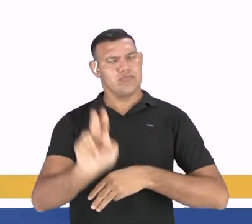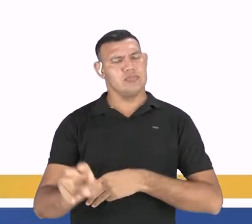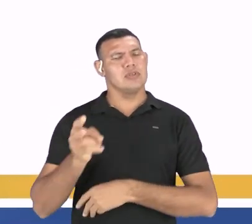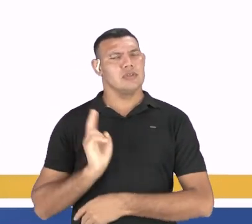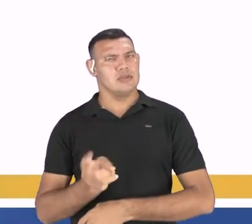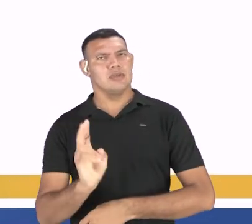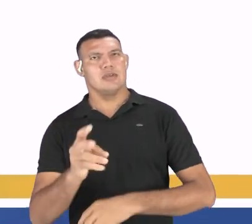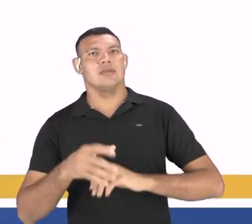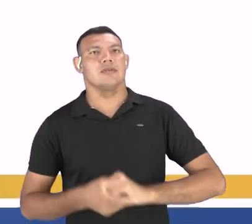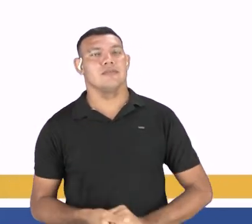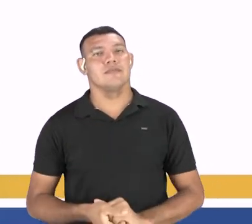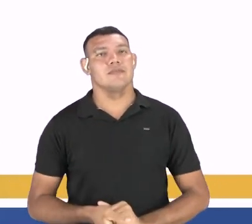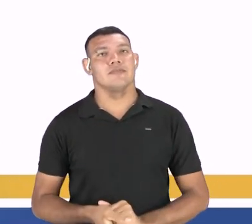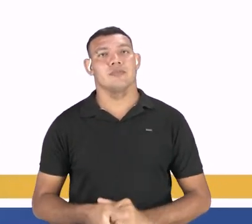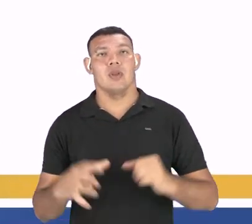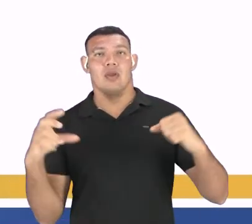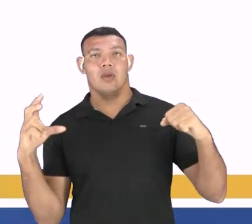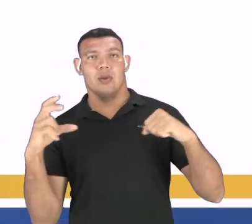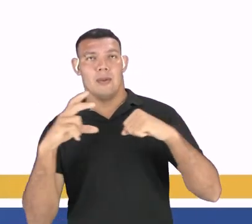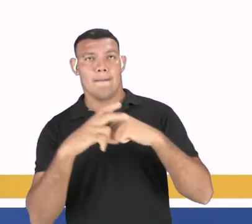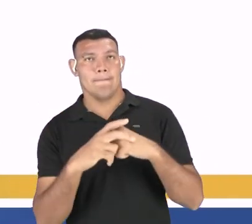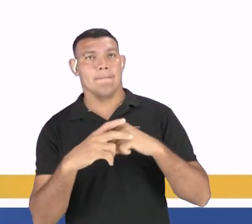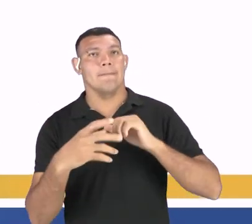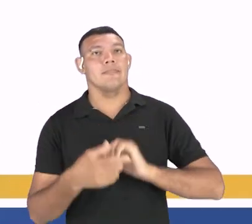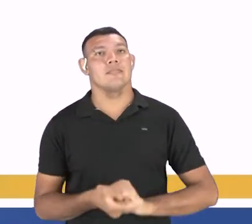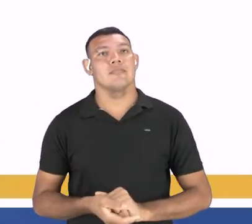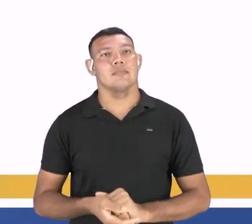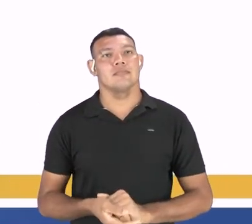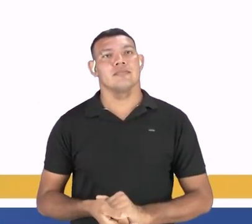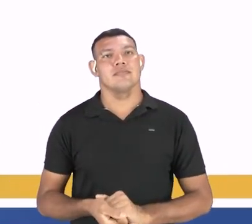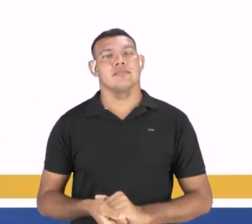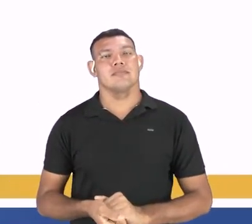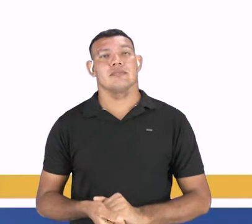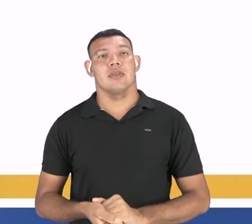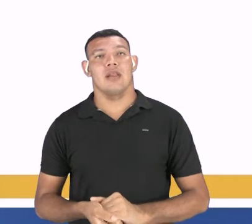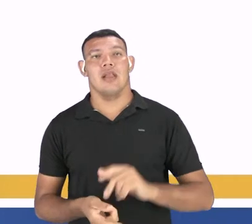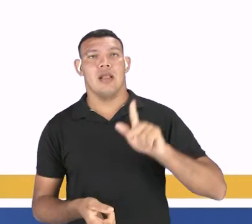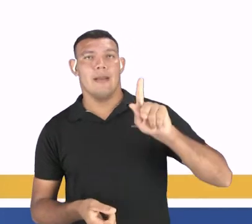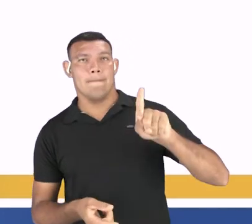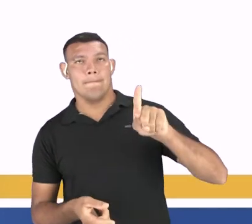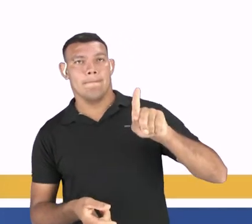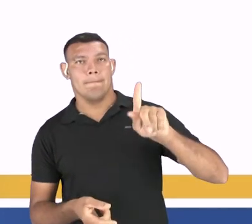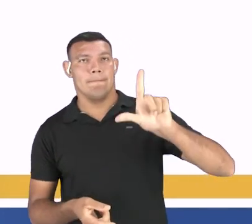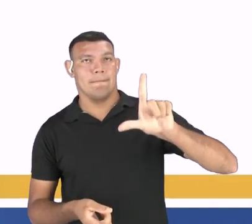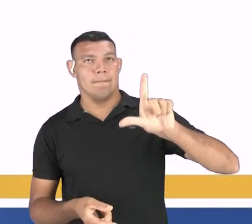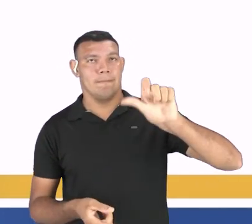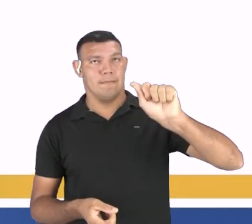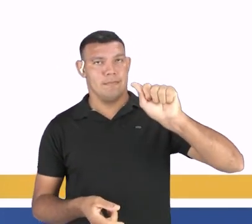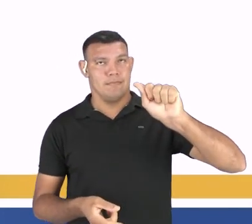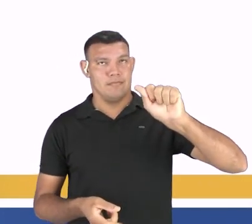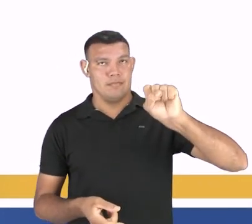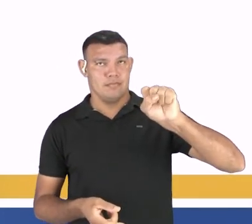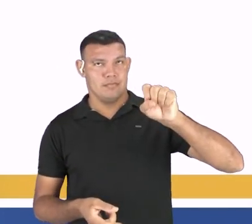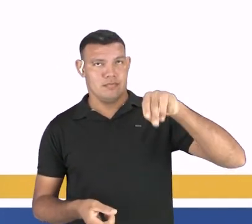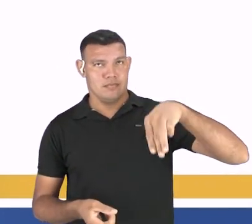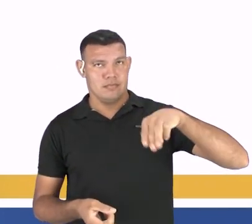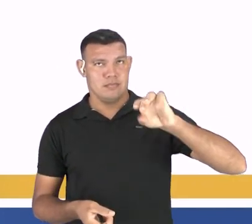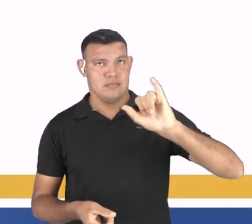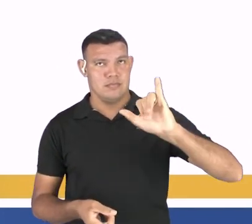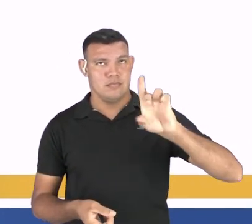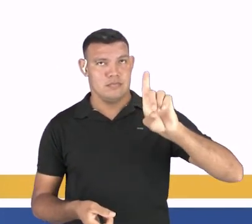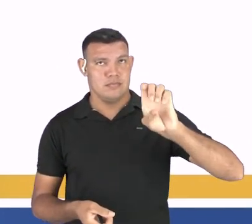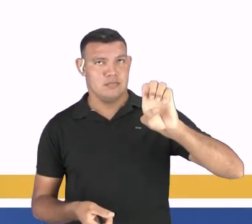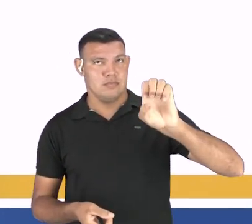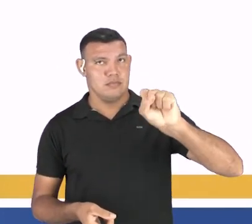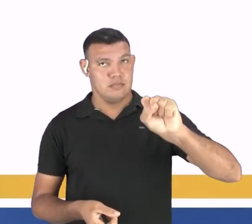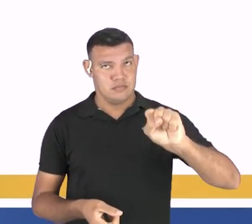plasmídeos bacteriófagos e cosméticos cosmídeos são frequentemente utilizados como vetores de clonagem também isso